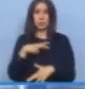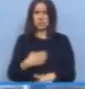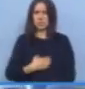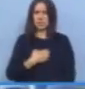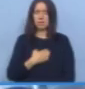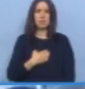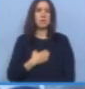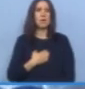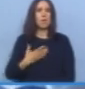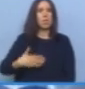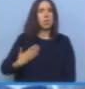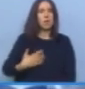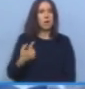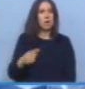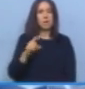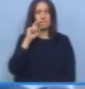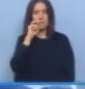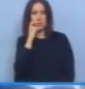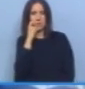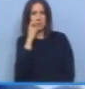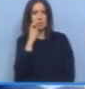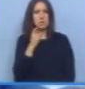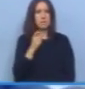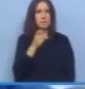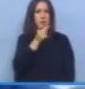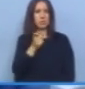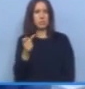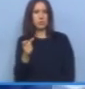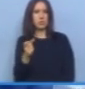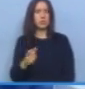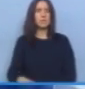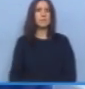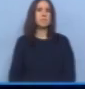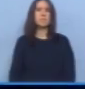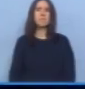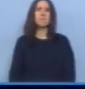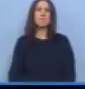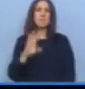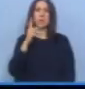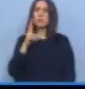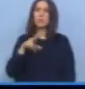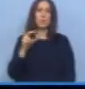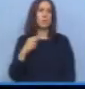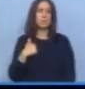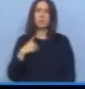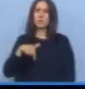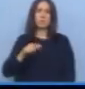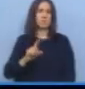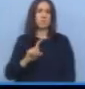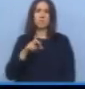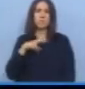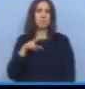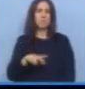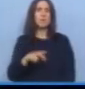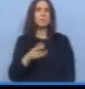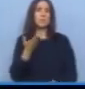que há receio, desconfiança, as pessoas... Isto nunca aconteceu comigo aqui em Portugal.